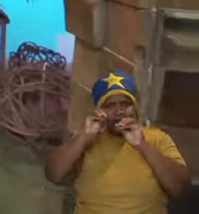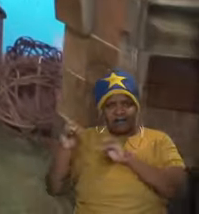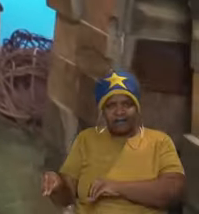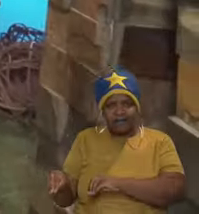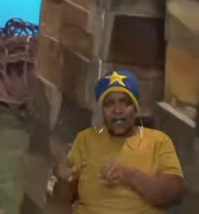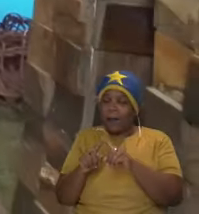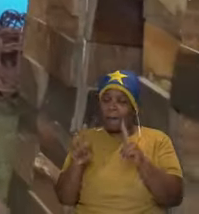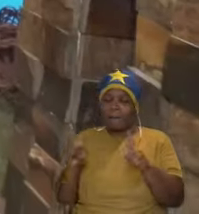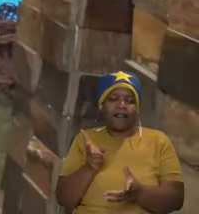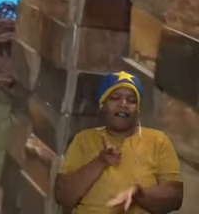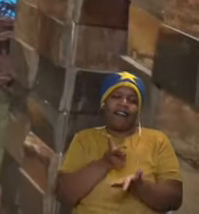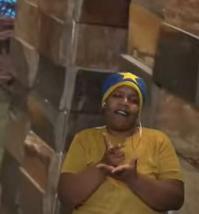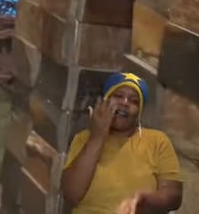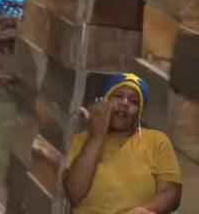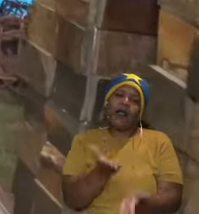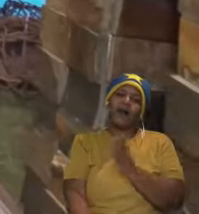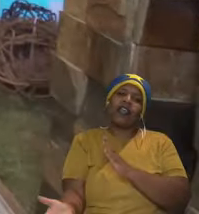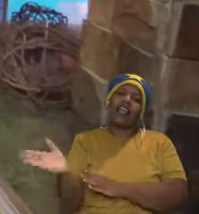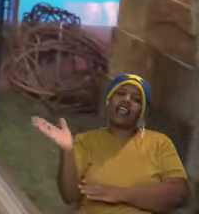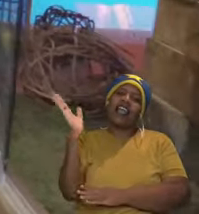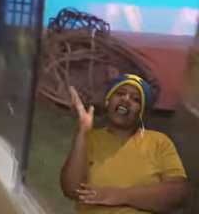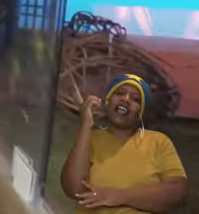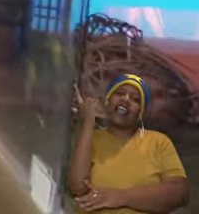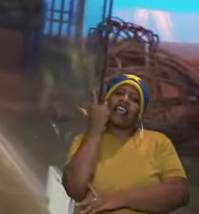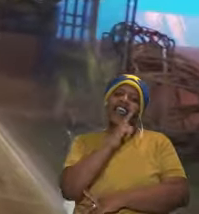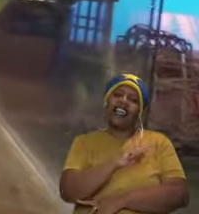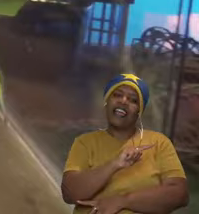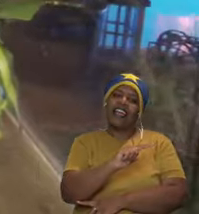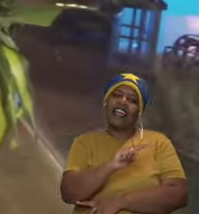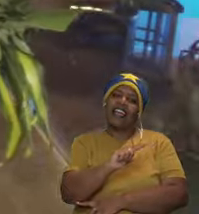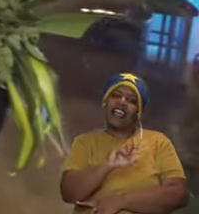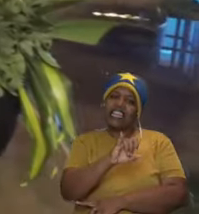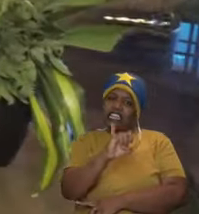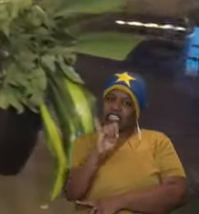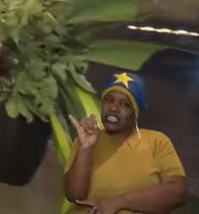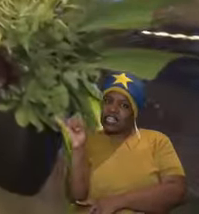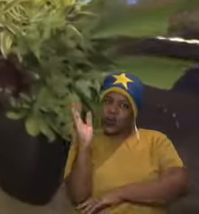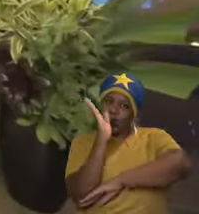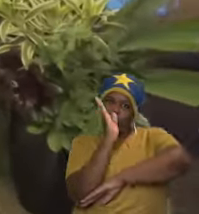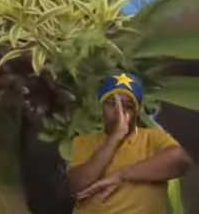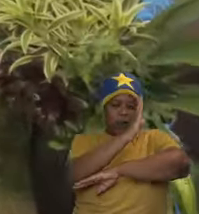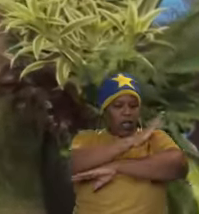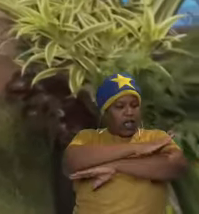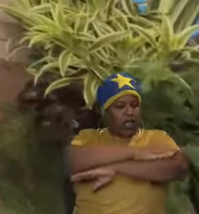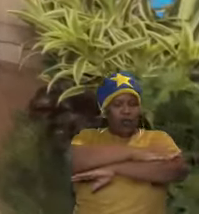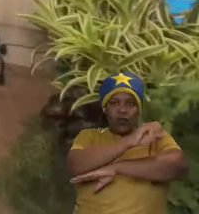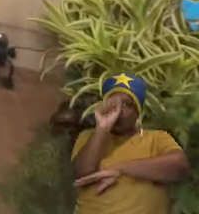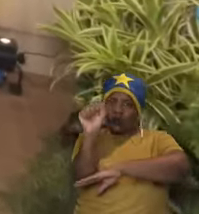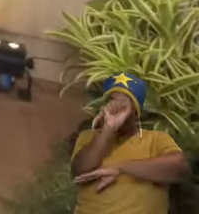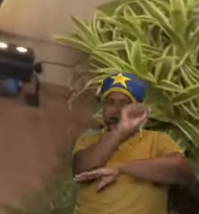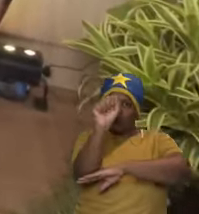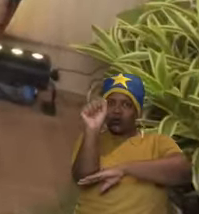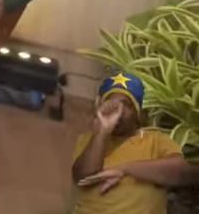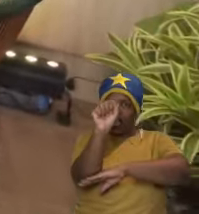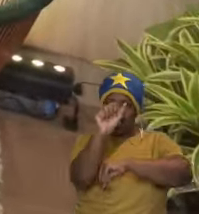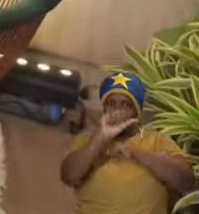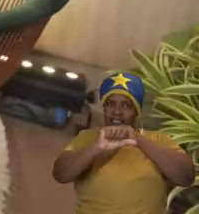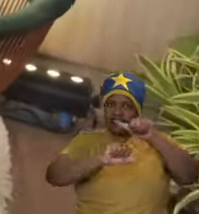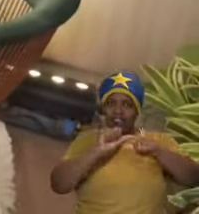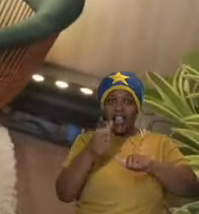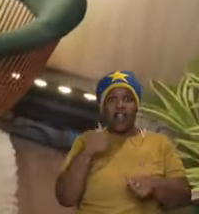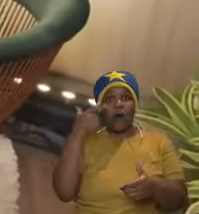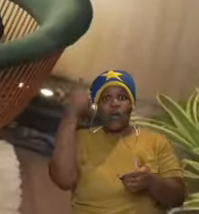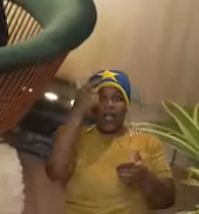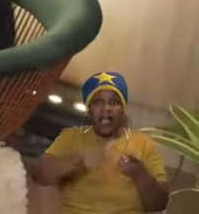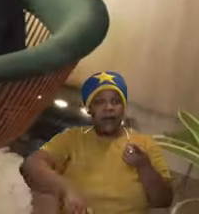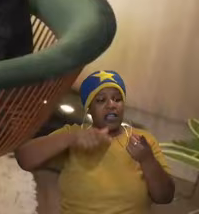de perder no jogo quando o namor já se ganha. Se o banco de trás virar rei, se eu já